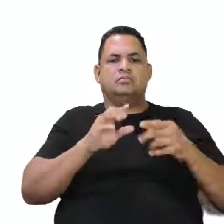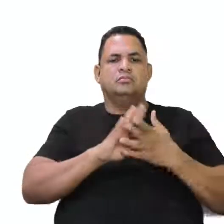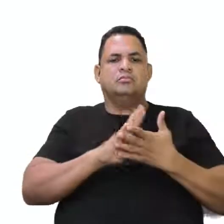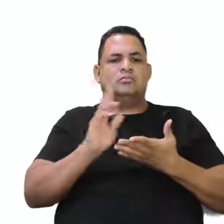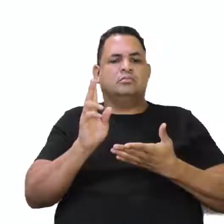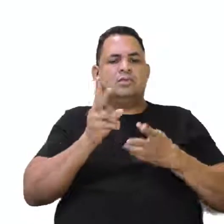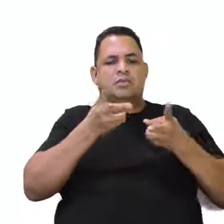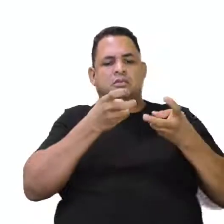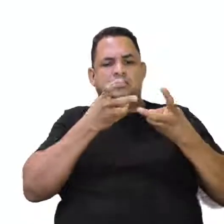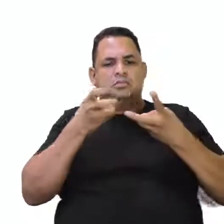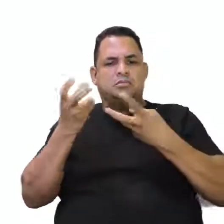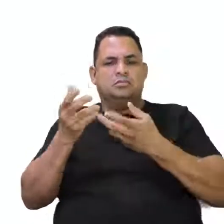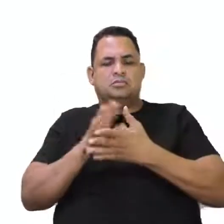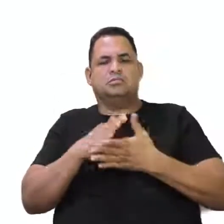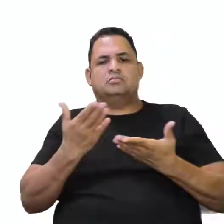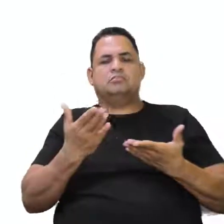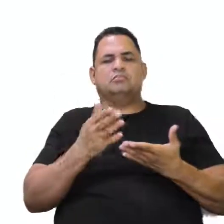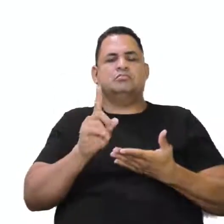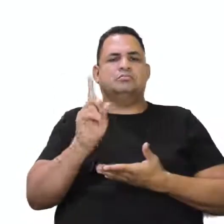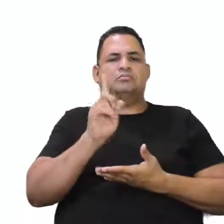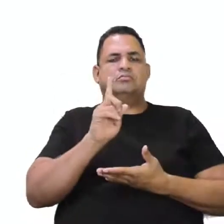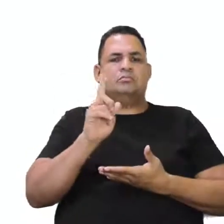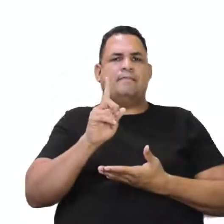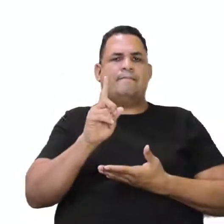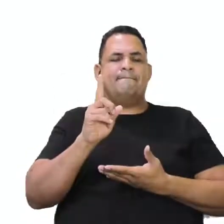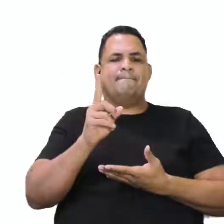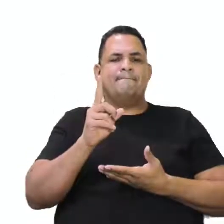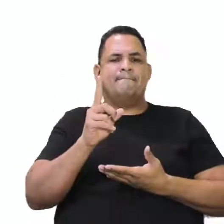não exploratória, de forma não